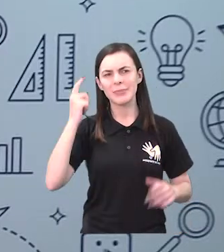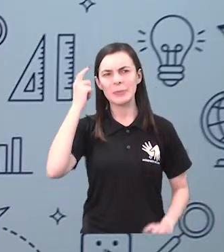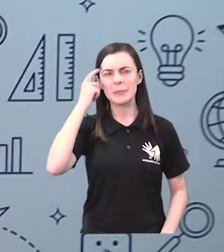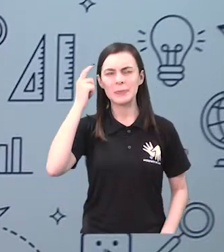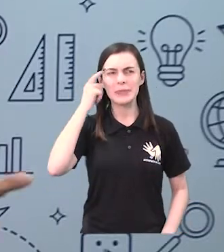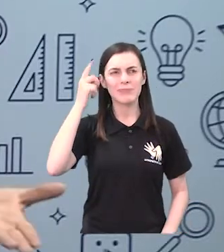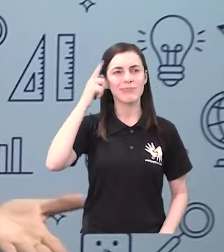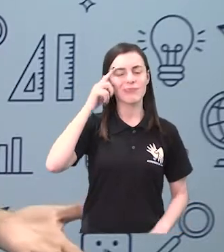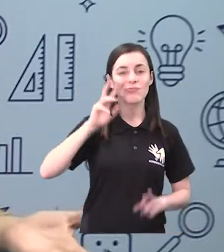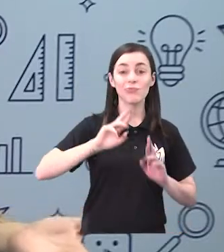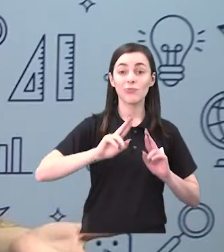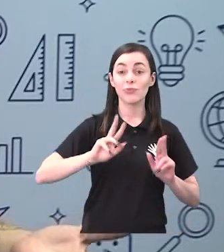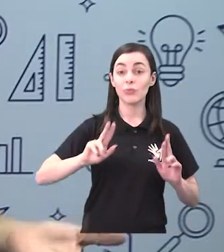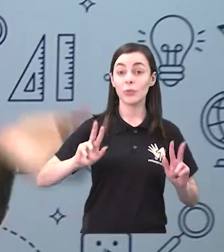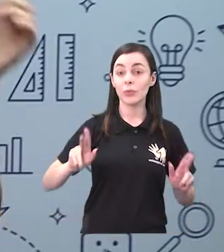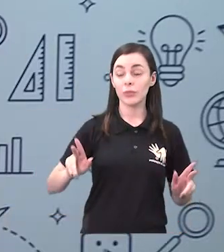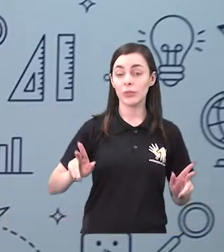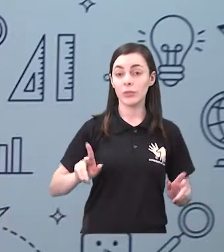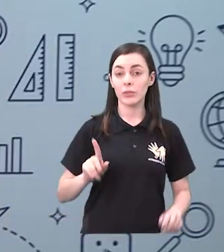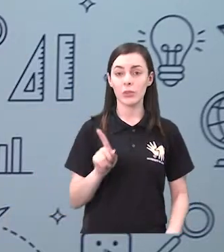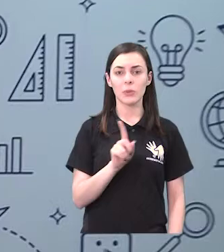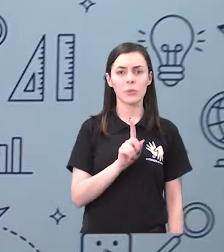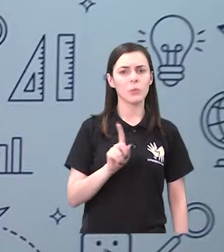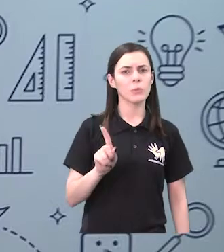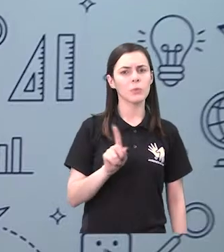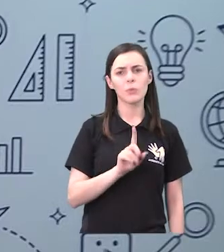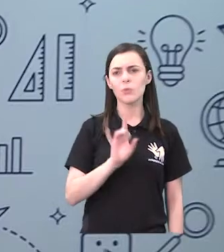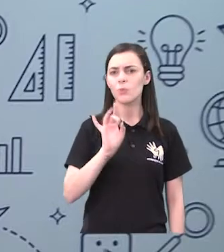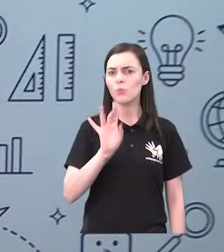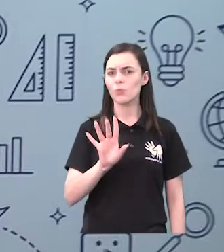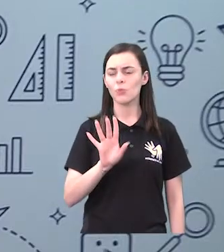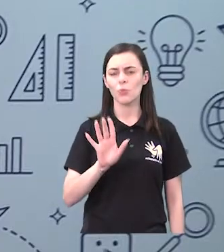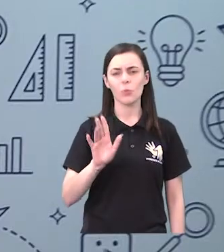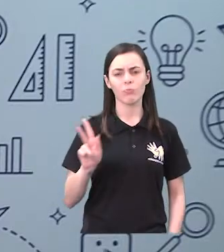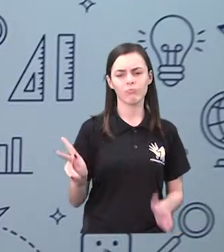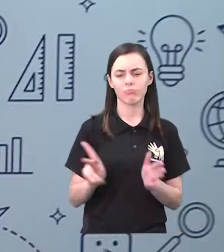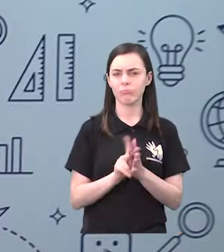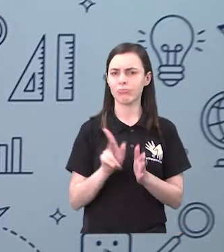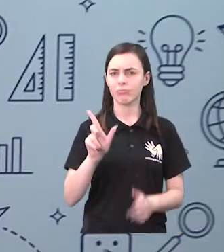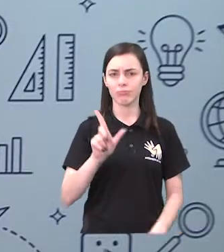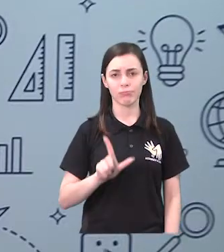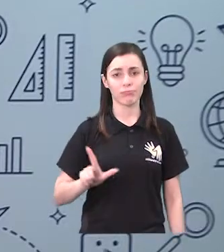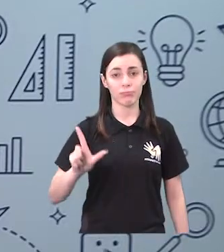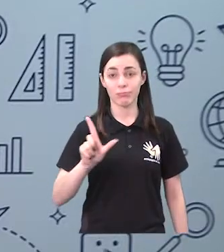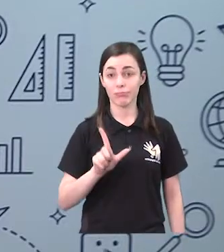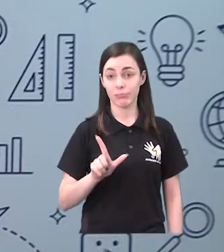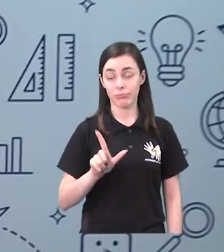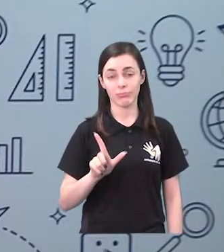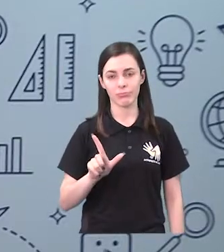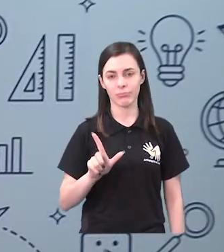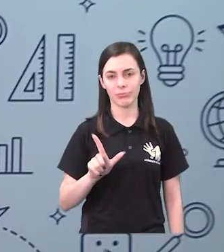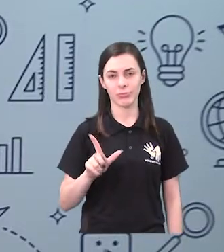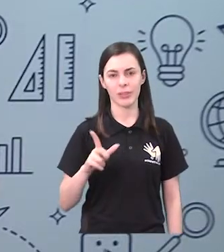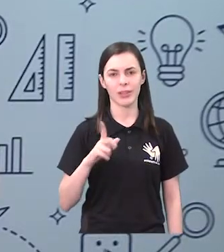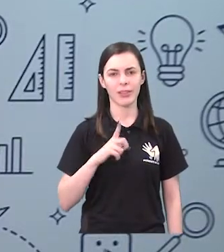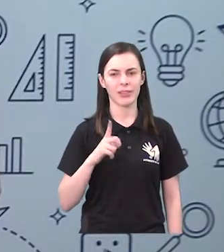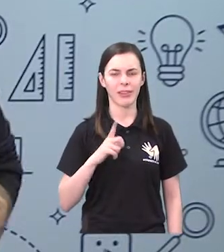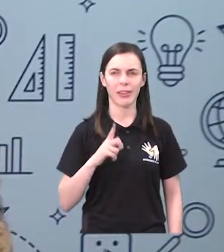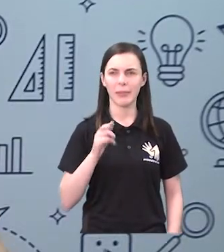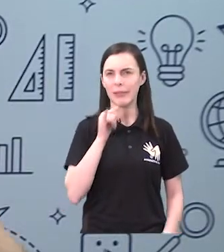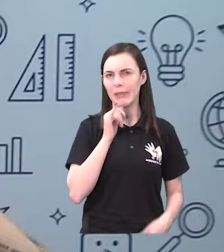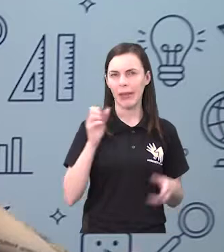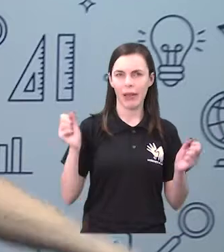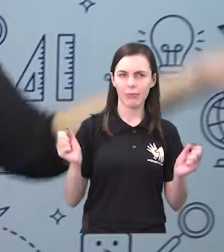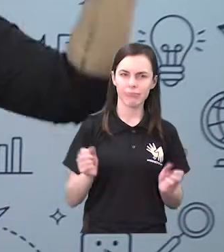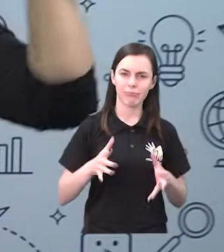em muitas outras histórias e não estou falando só de histórias de literatura essas histórias cheias